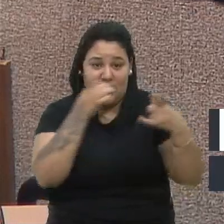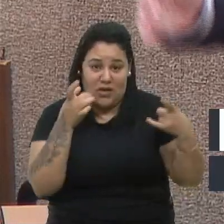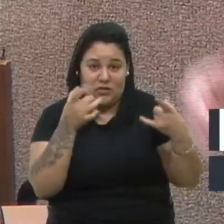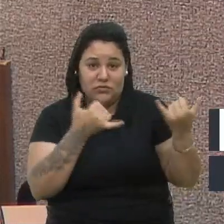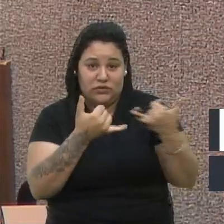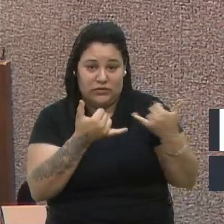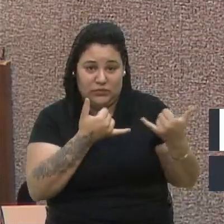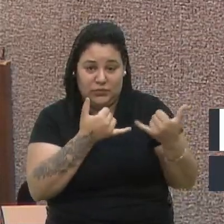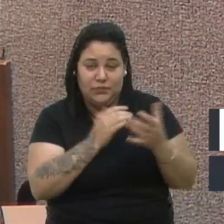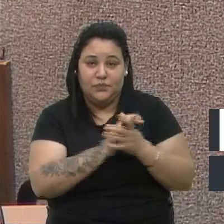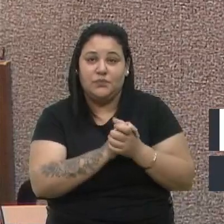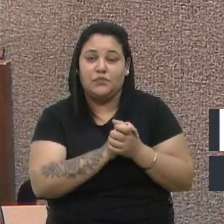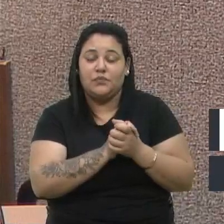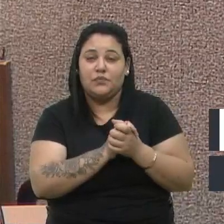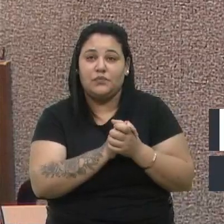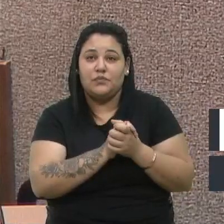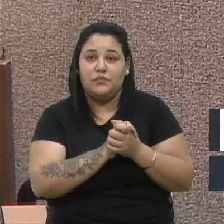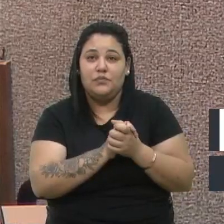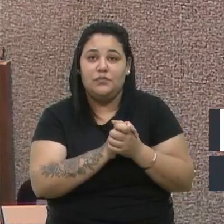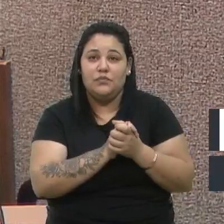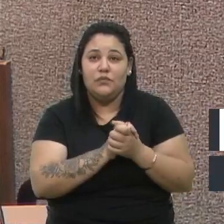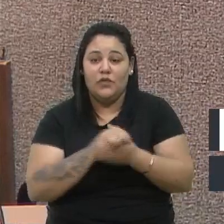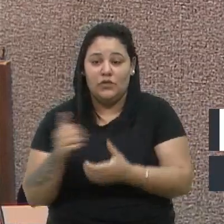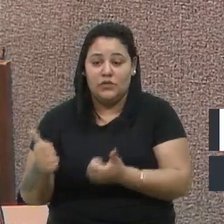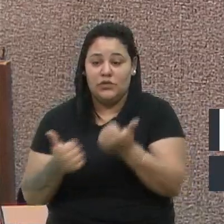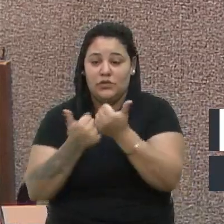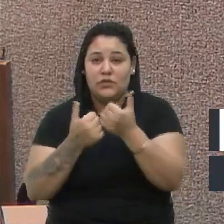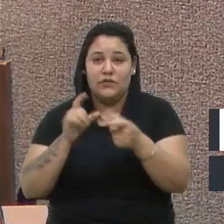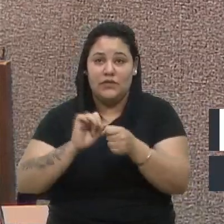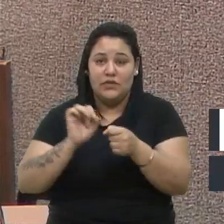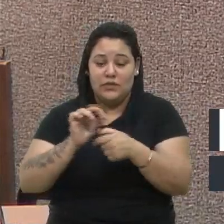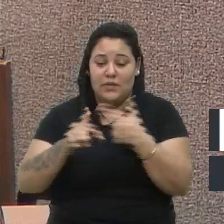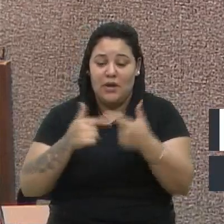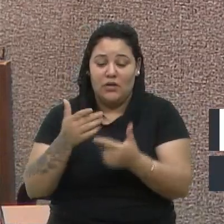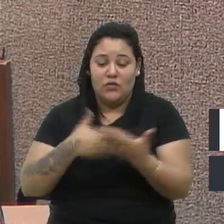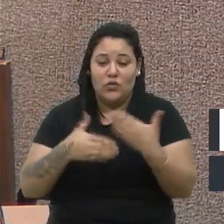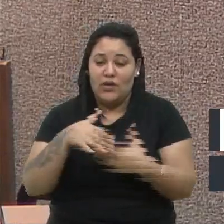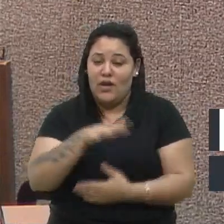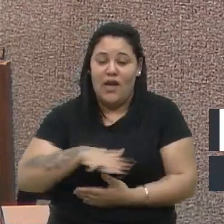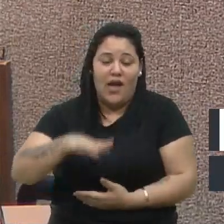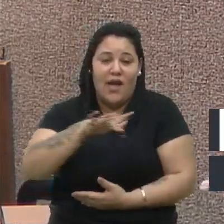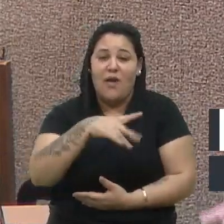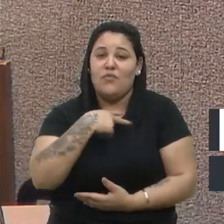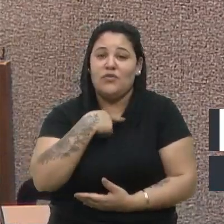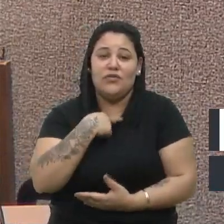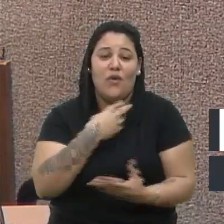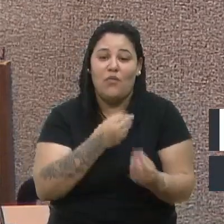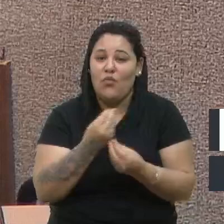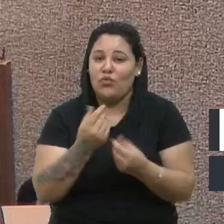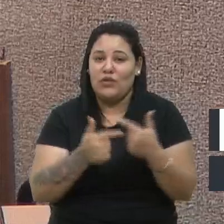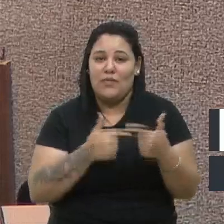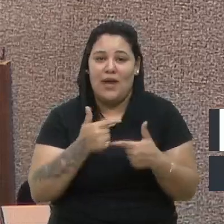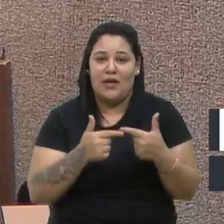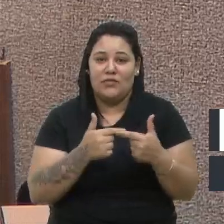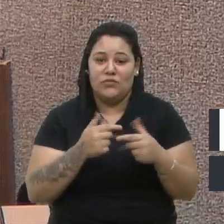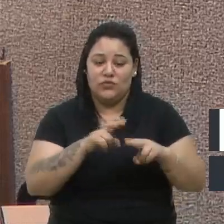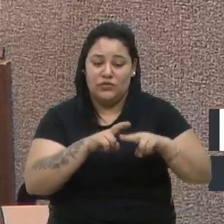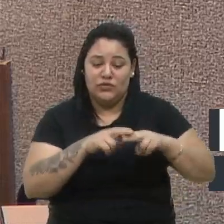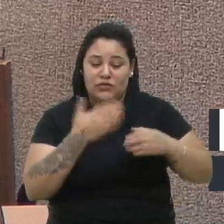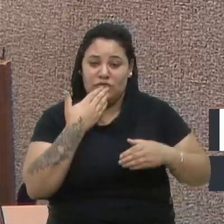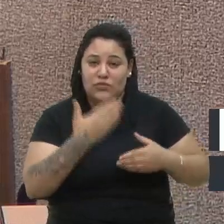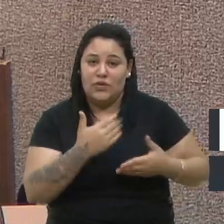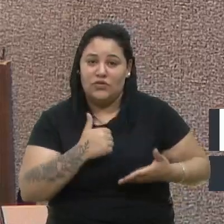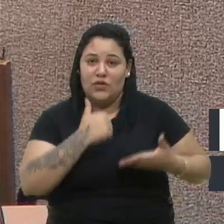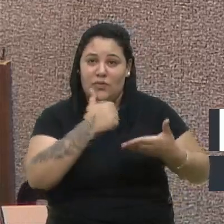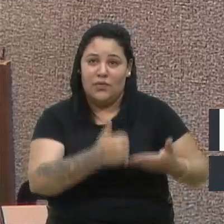né? Com um assessor fazer um trabalho em todas as áreas. Então, por isso que se criam as frentes parlamentares, frente parlamentar